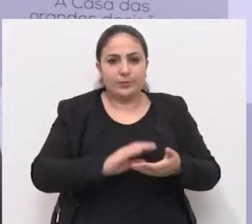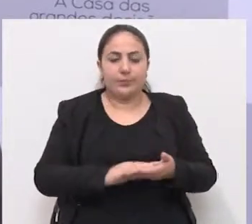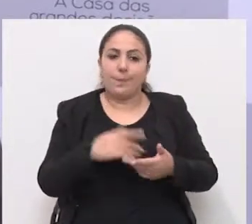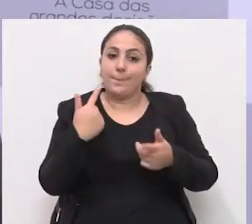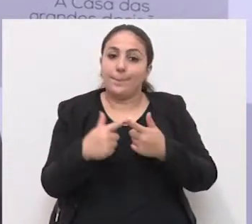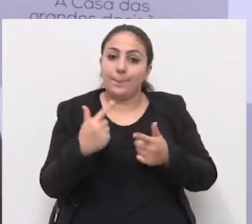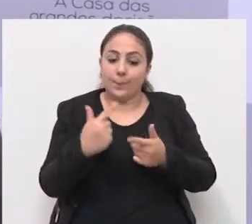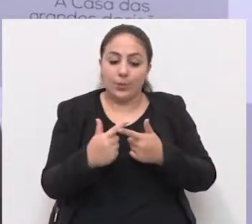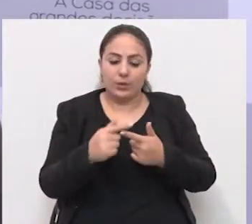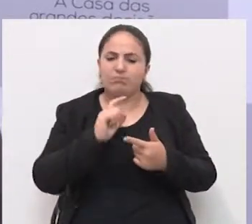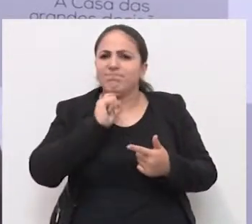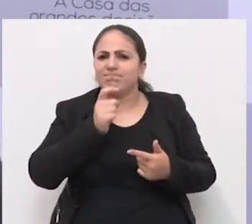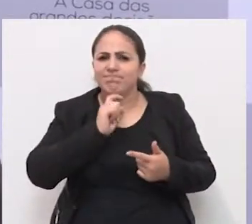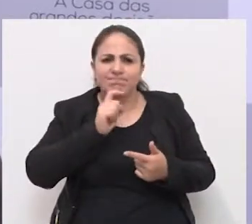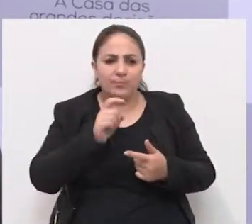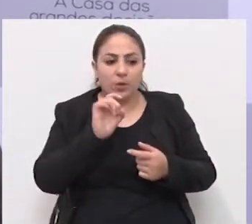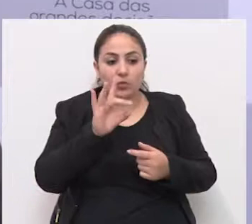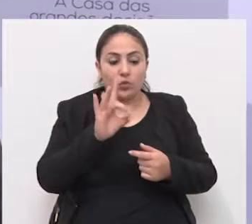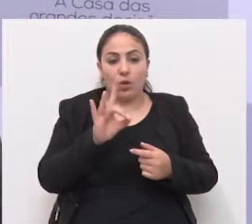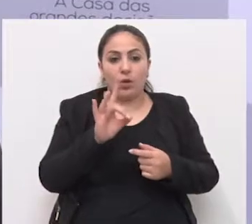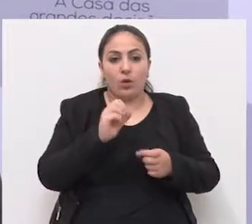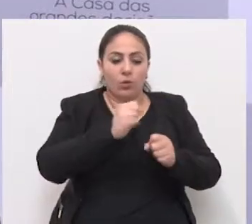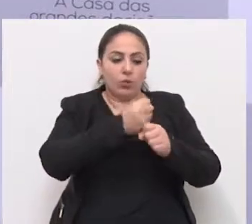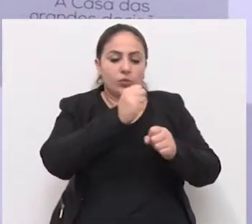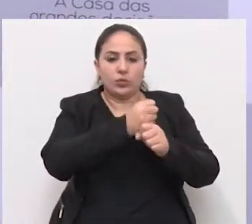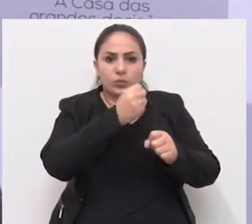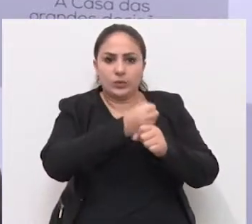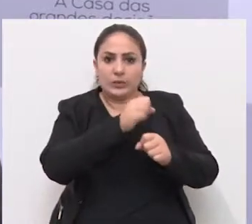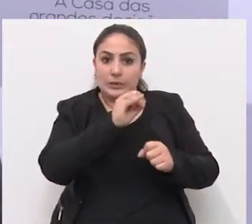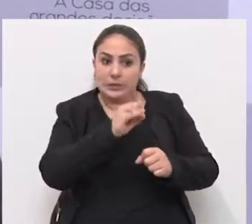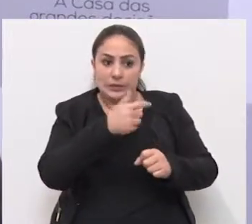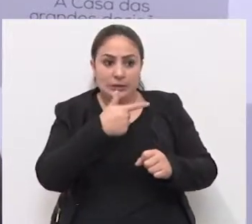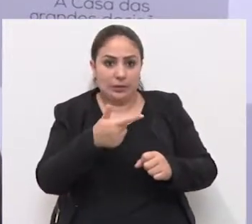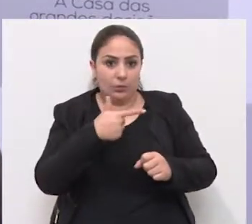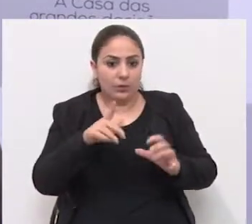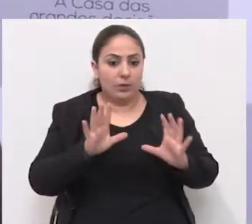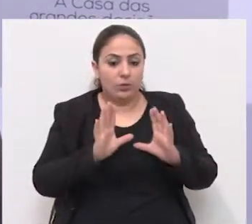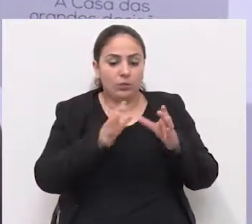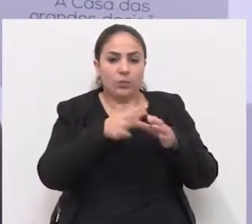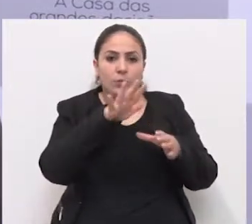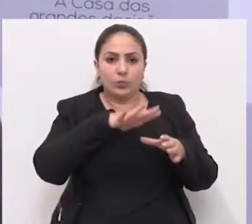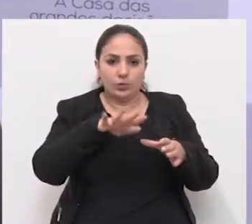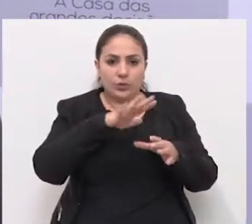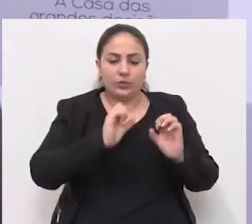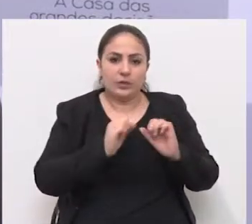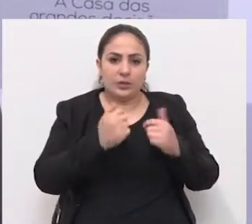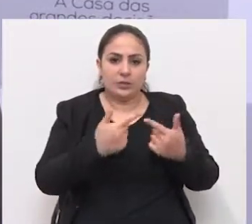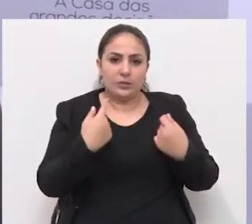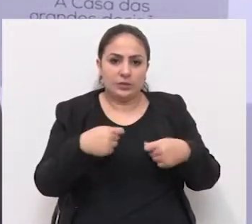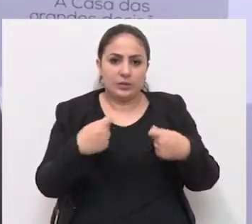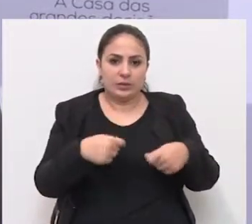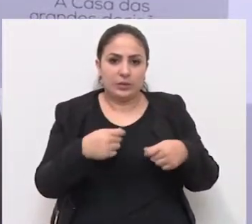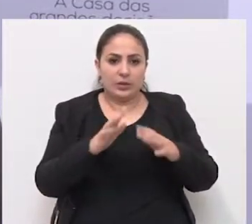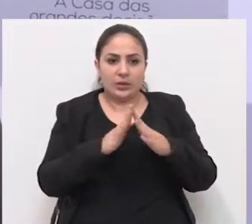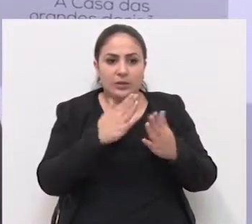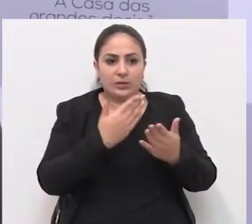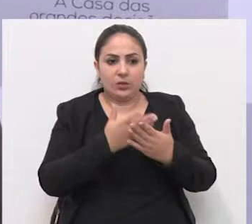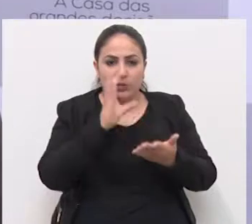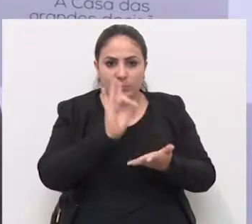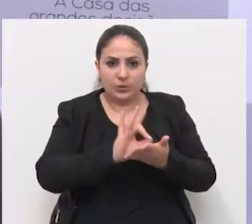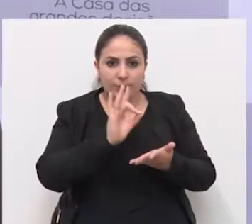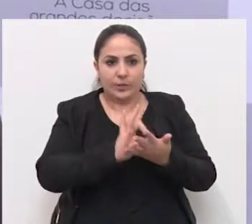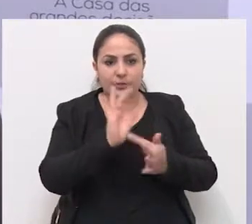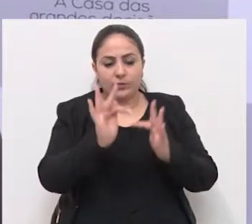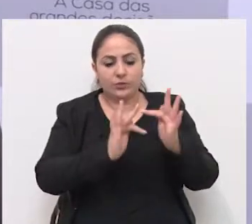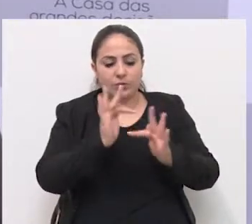Secretaria Municipal de Educação, porque não basta construir se você não prevê o conjunto das ações necessárias